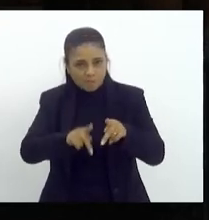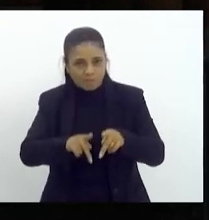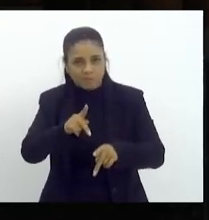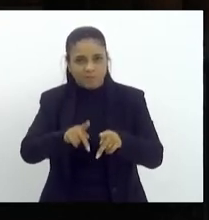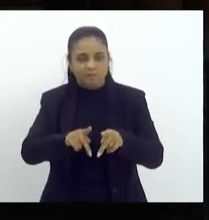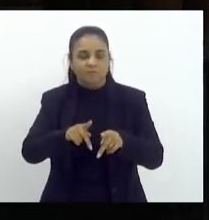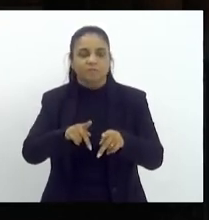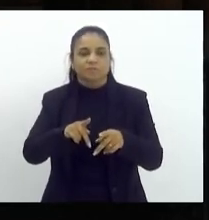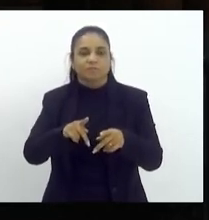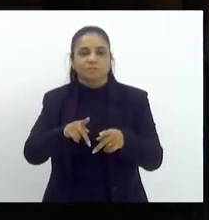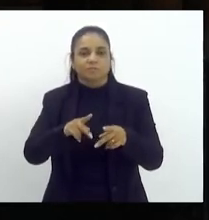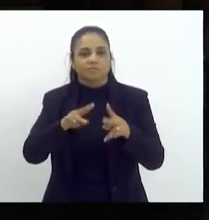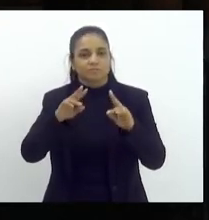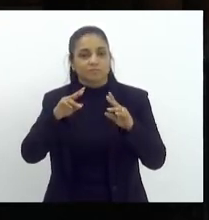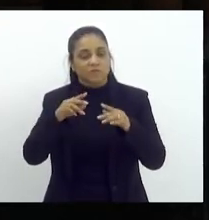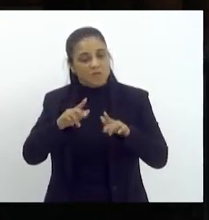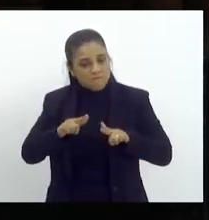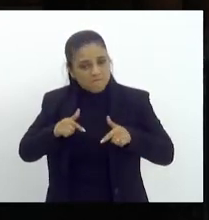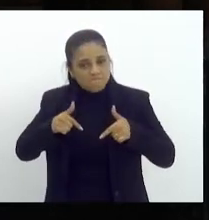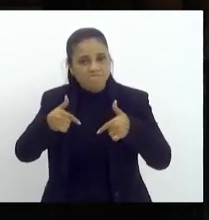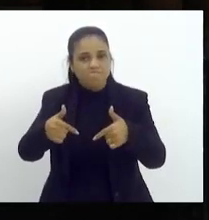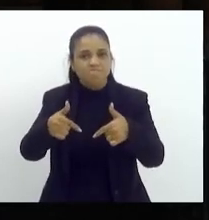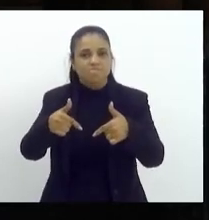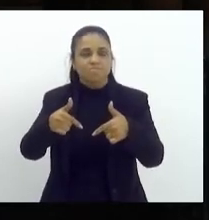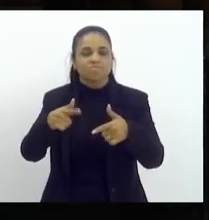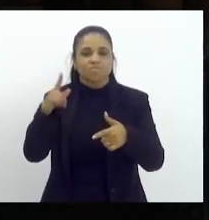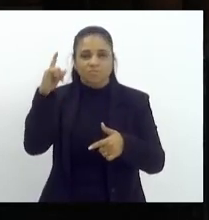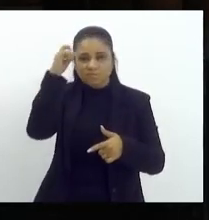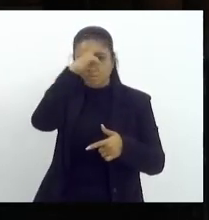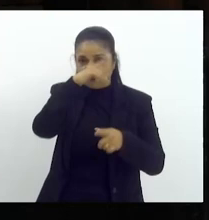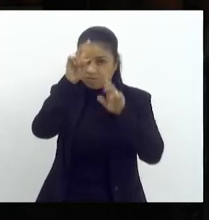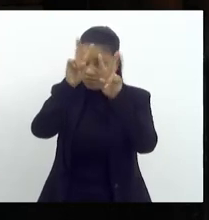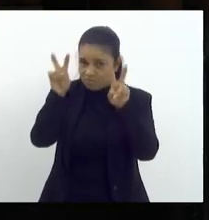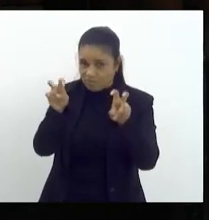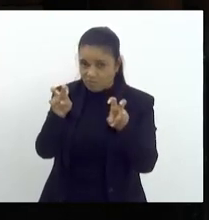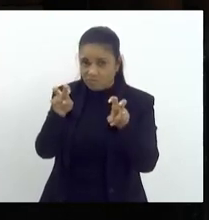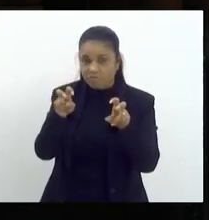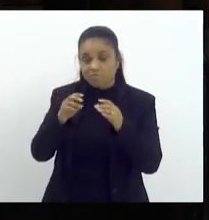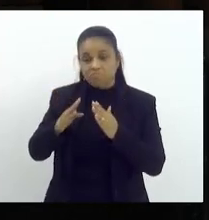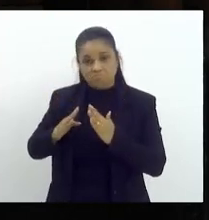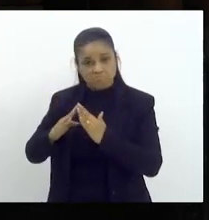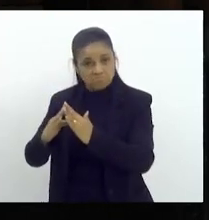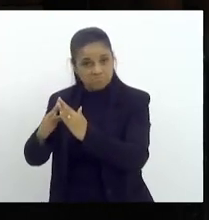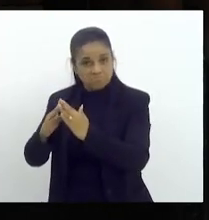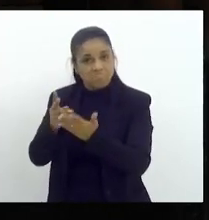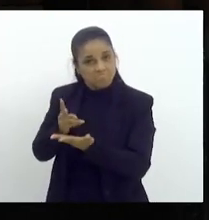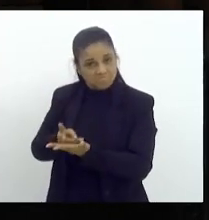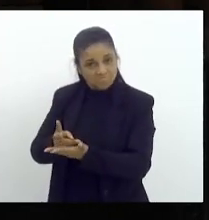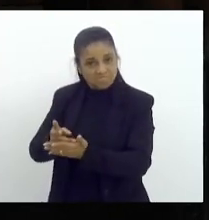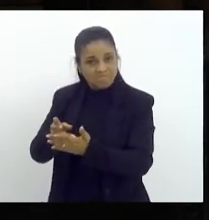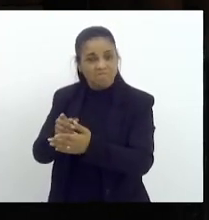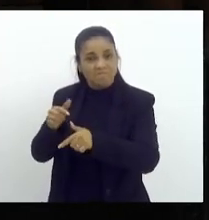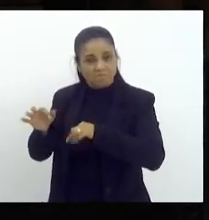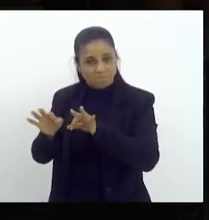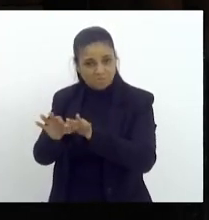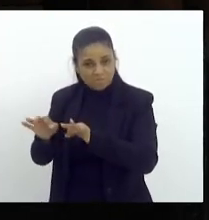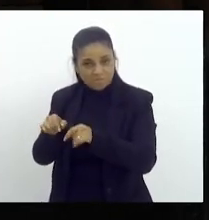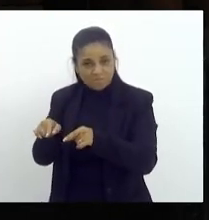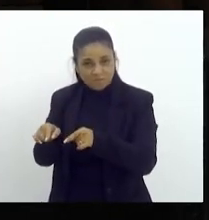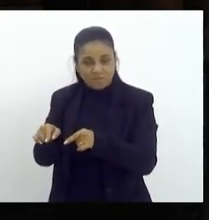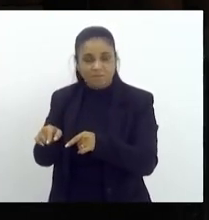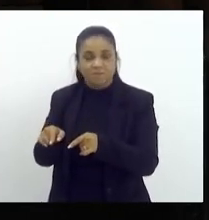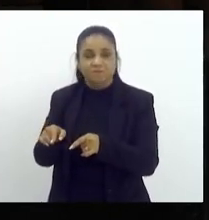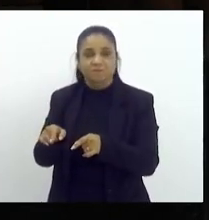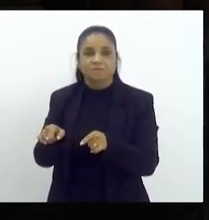temáticas difíceis mantendo o programa de habitação social mantendo